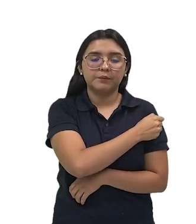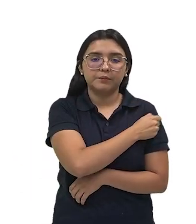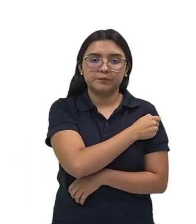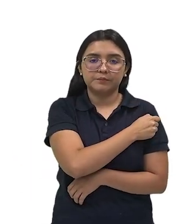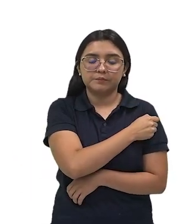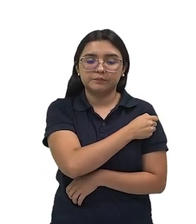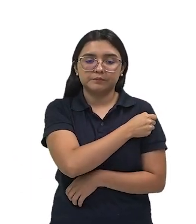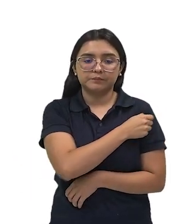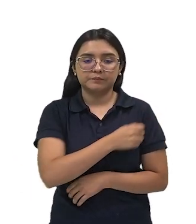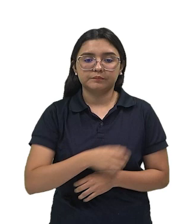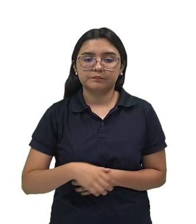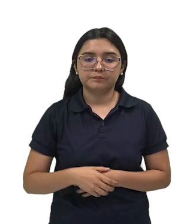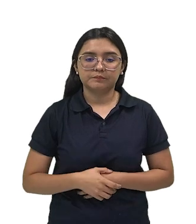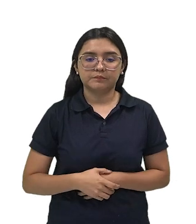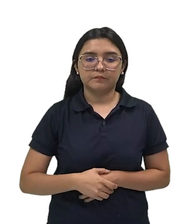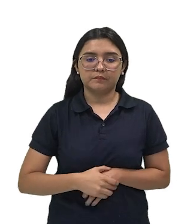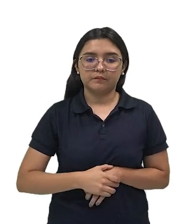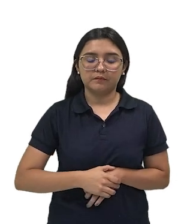alunos.